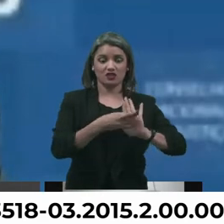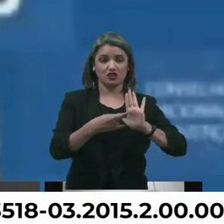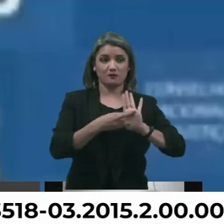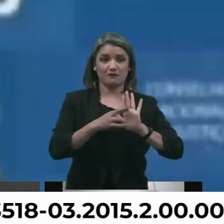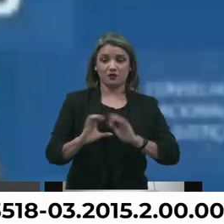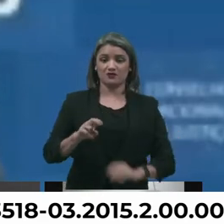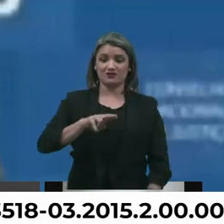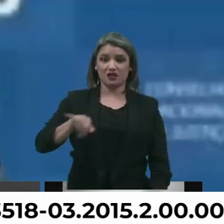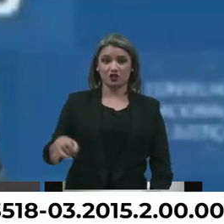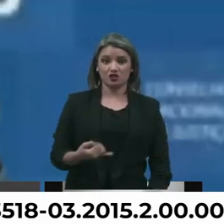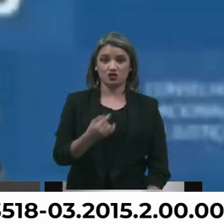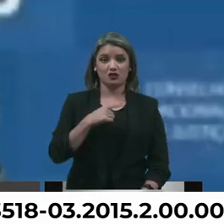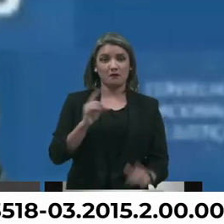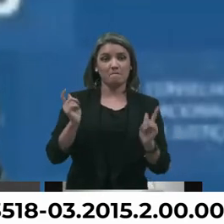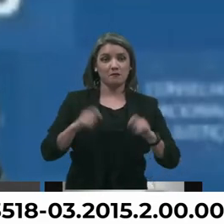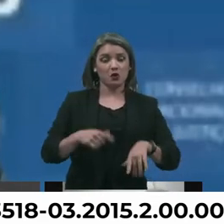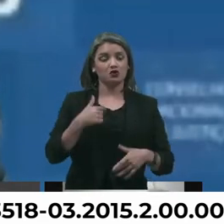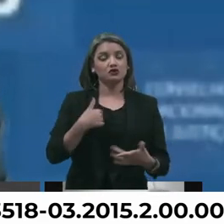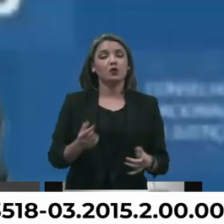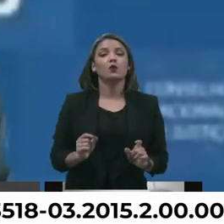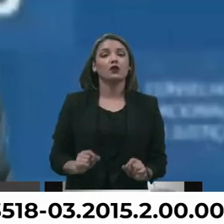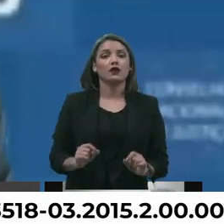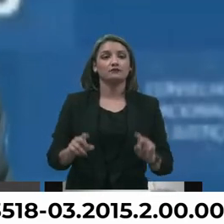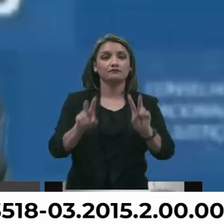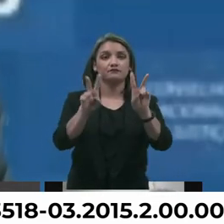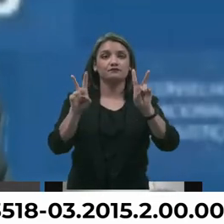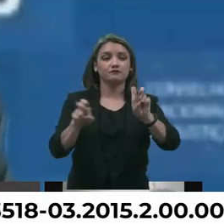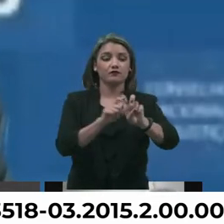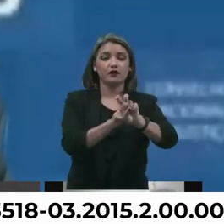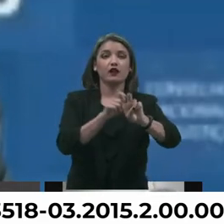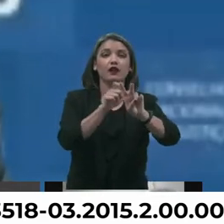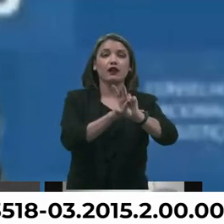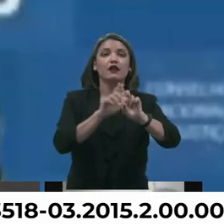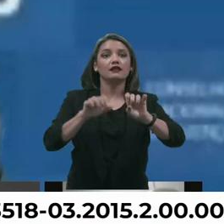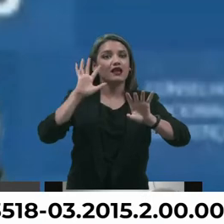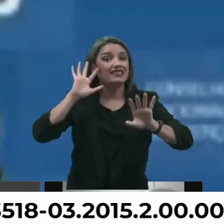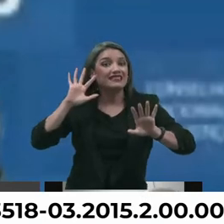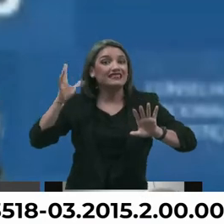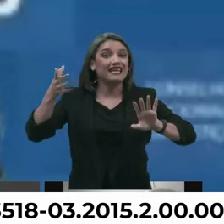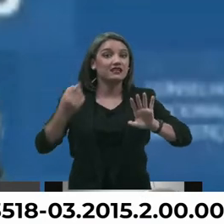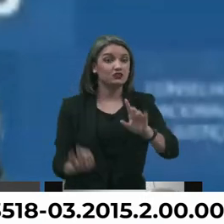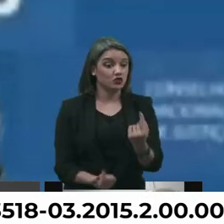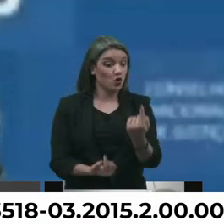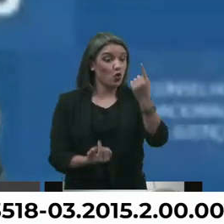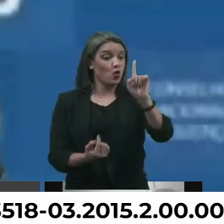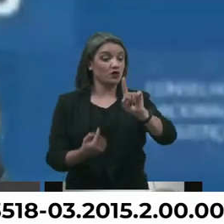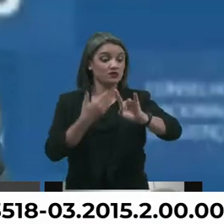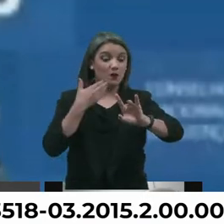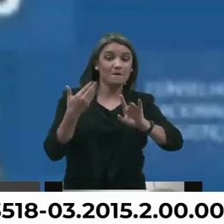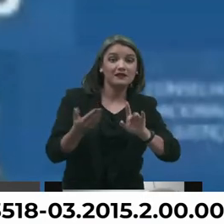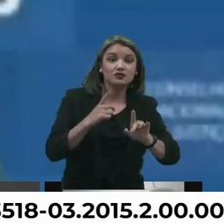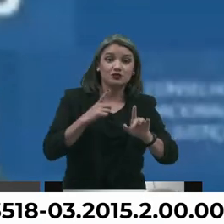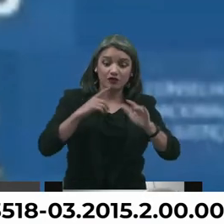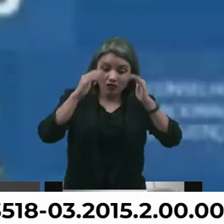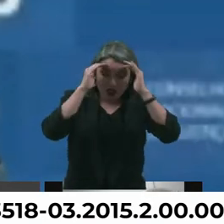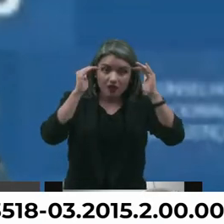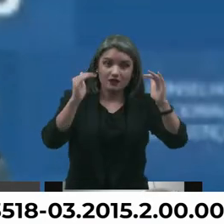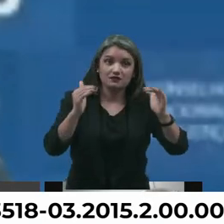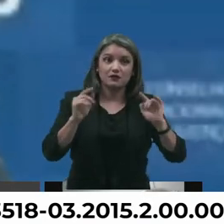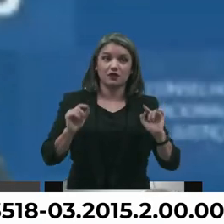este relator a possibilidade de, aspas, deferir monocraticamente pedido em estrita obediência